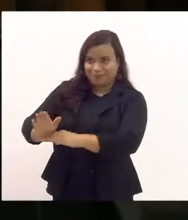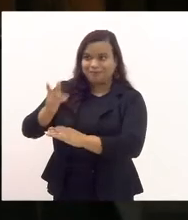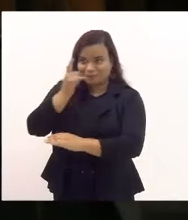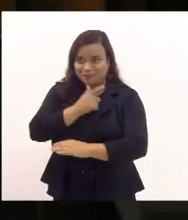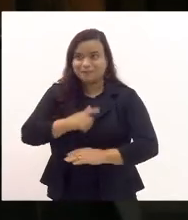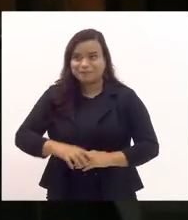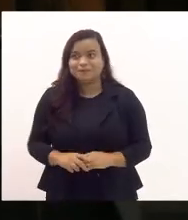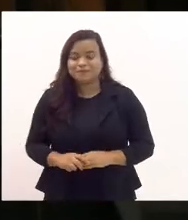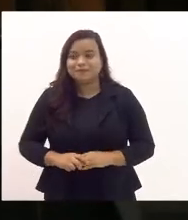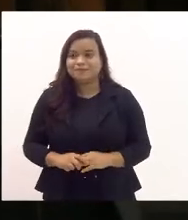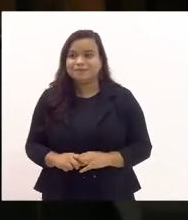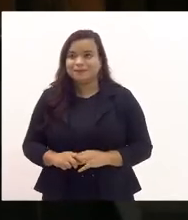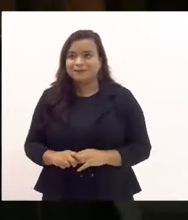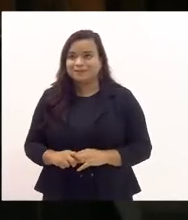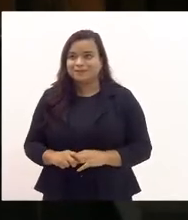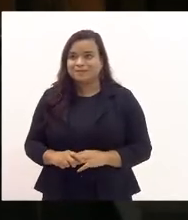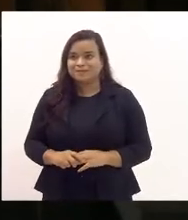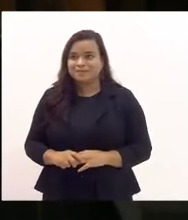o